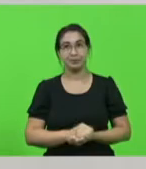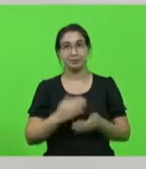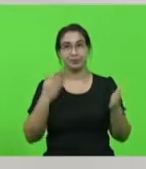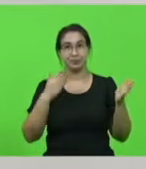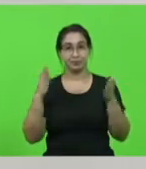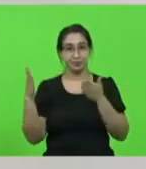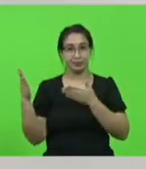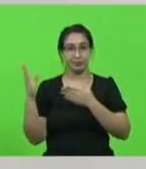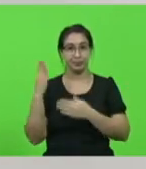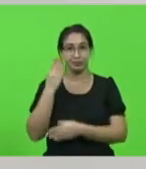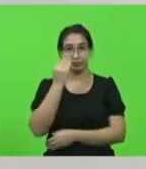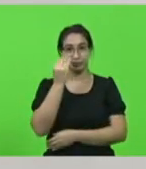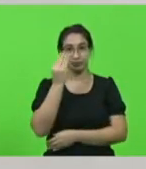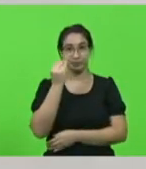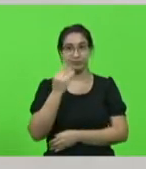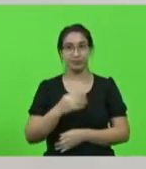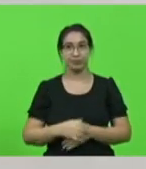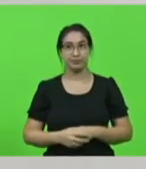imagem.